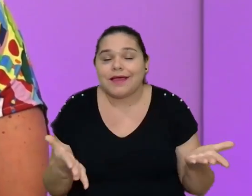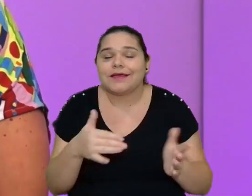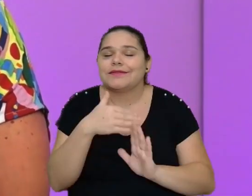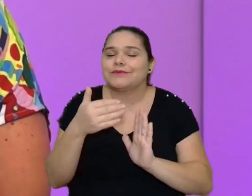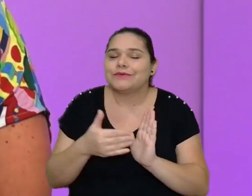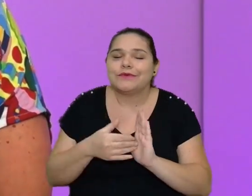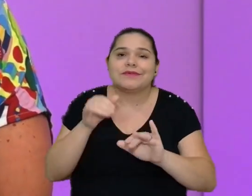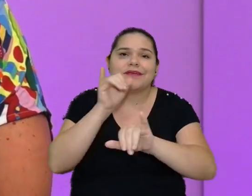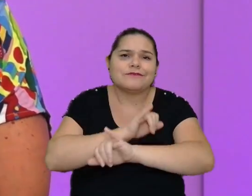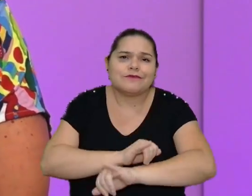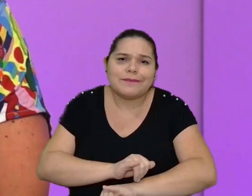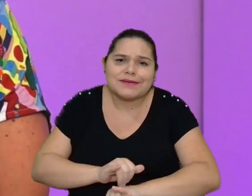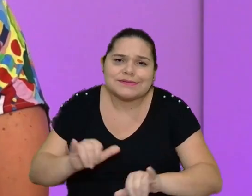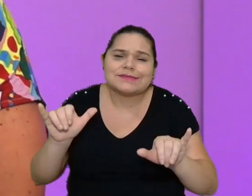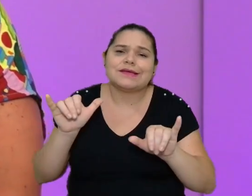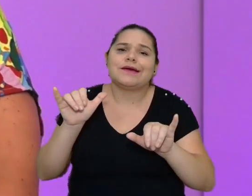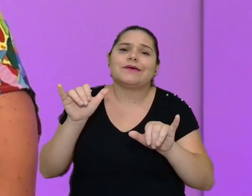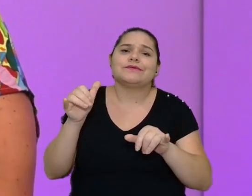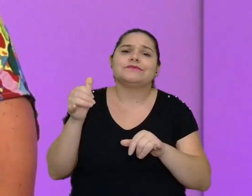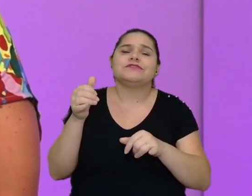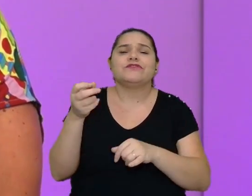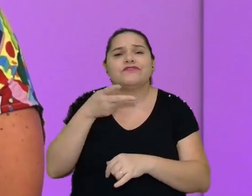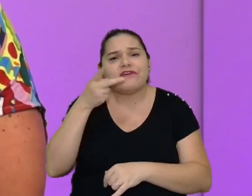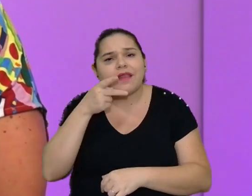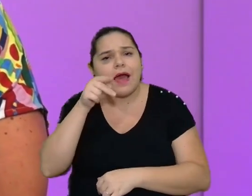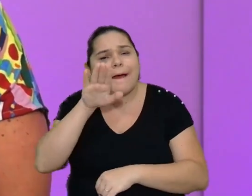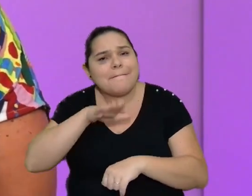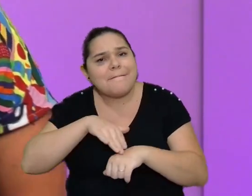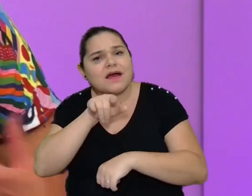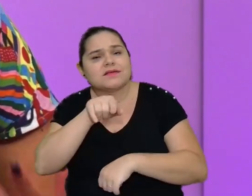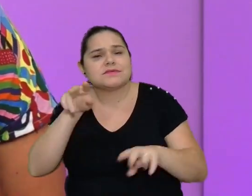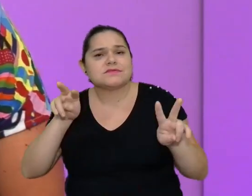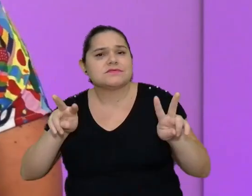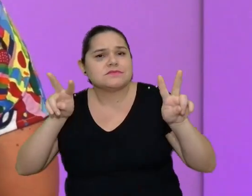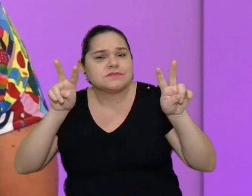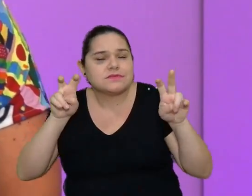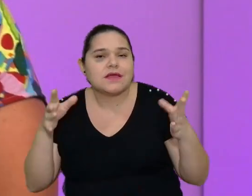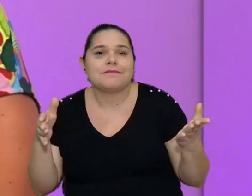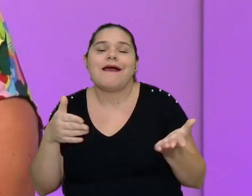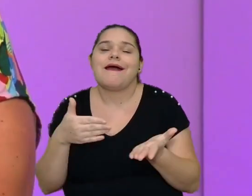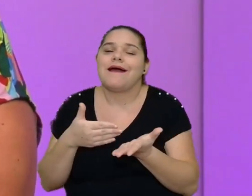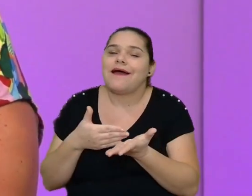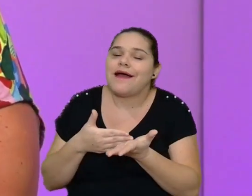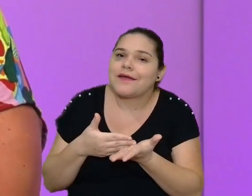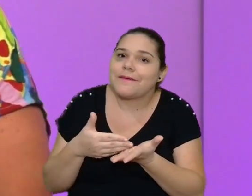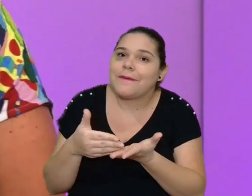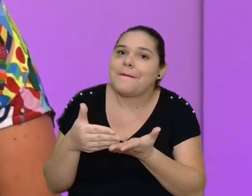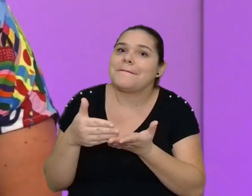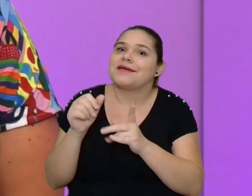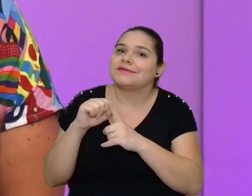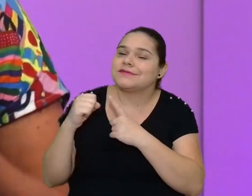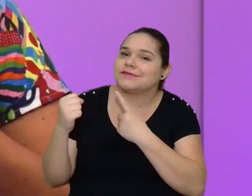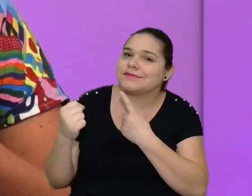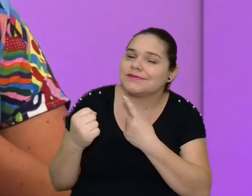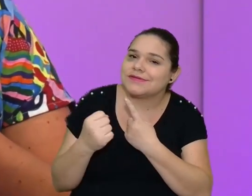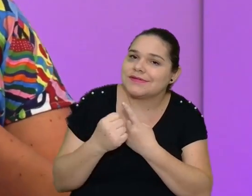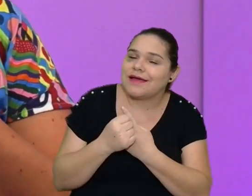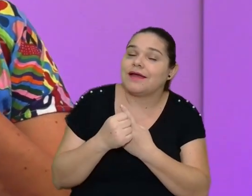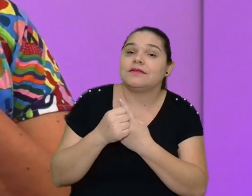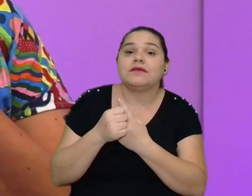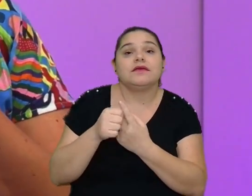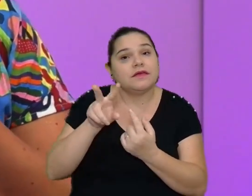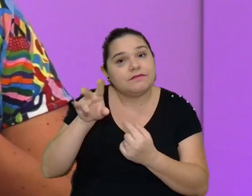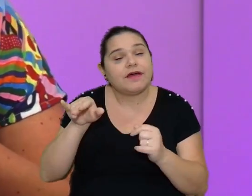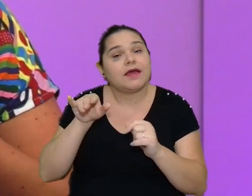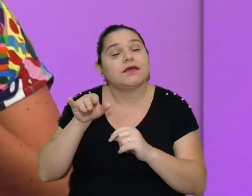quanto você fala mais sobre isso, tira isso do tabu, começa como sociedade, isso vai também para a empresa. Mas é maior, é com nós